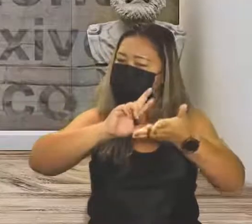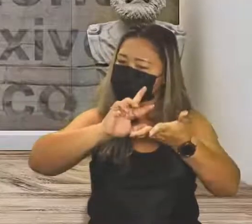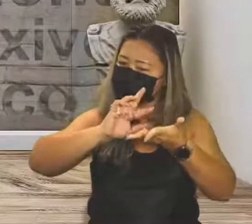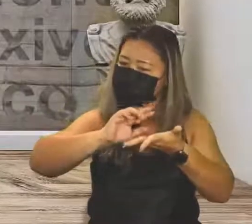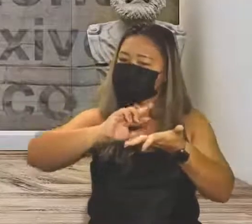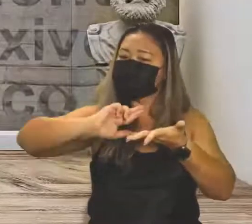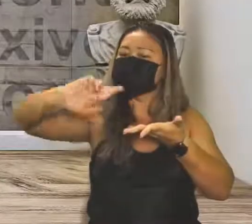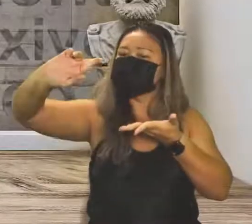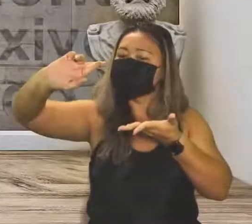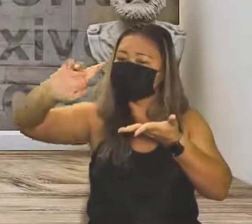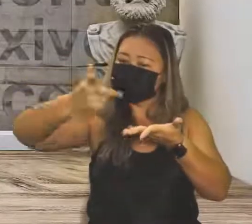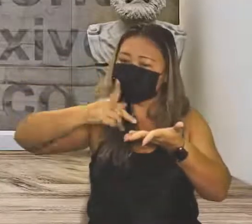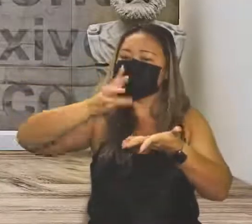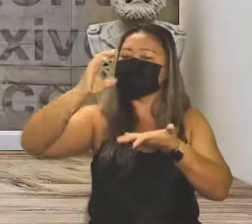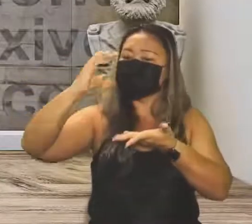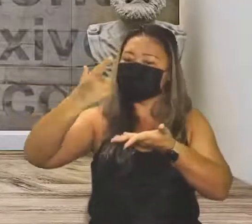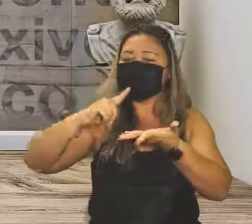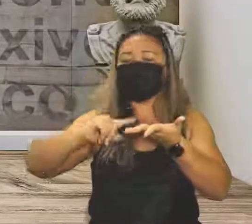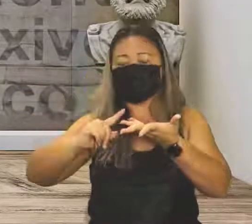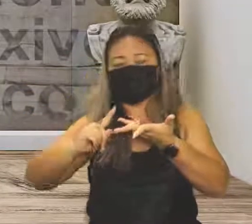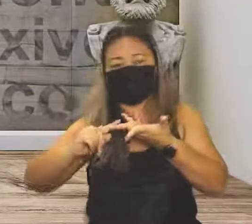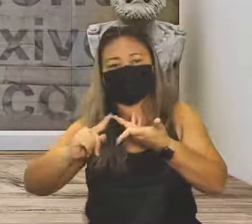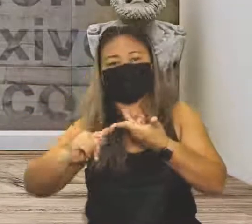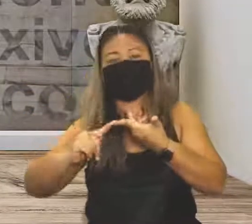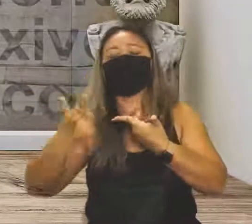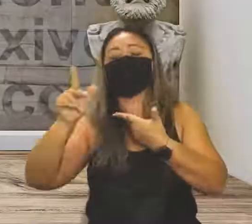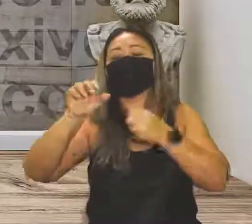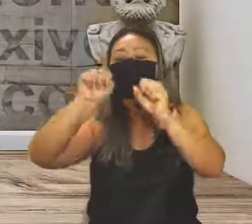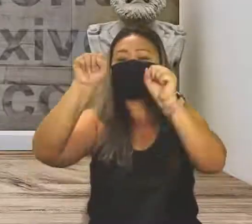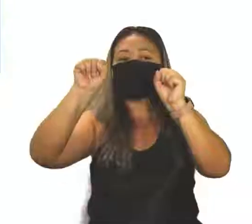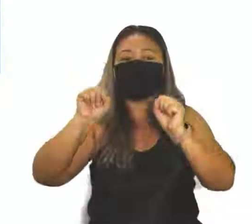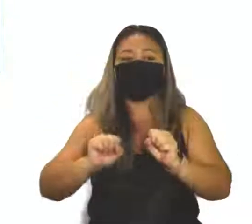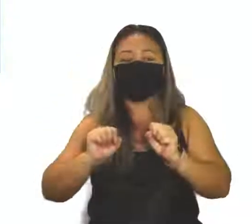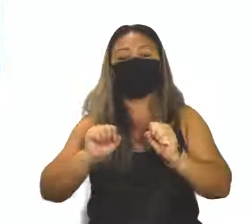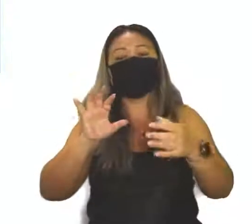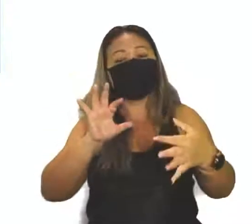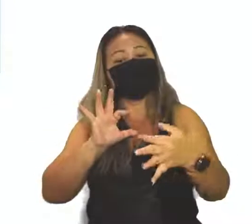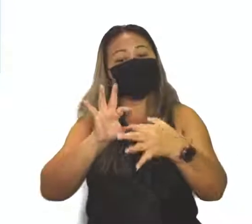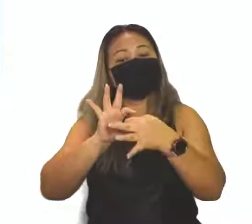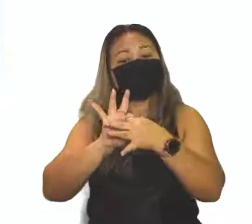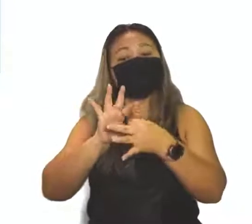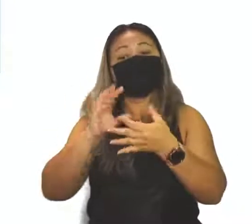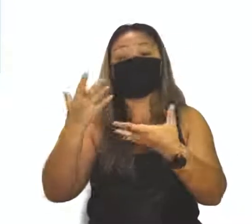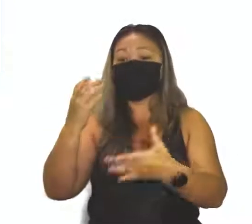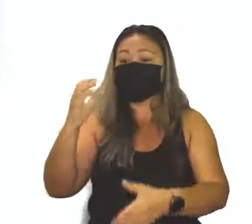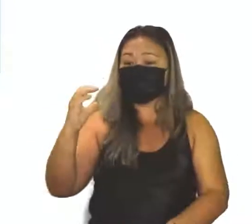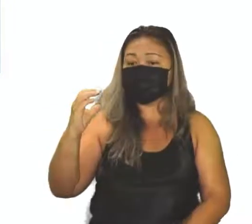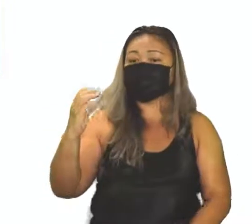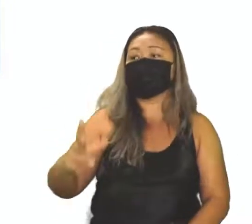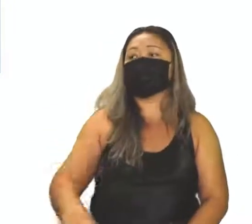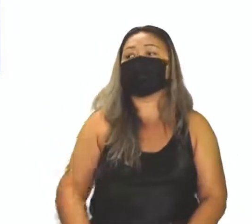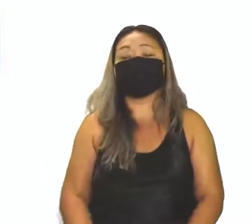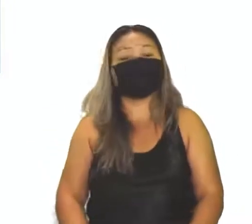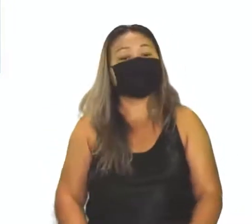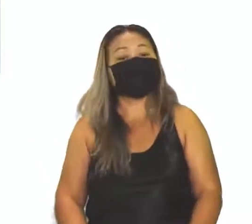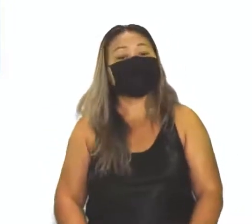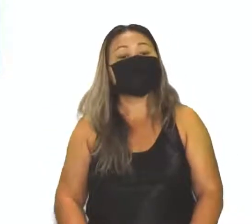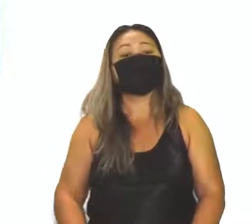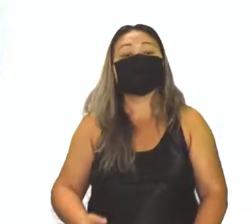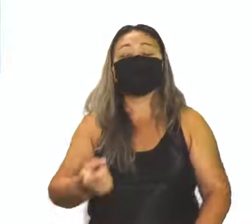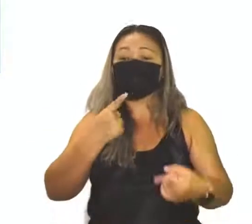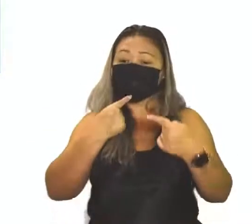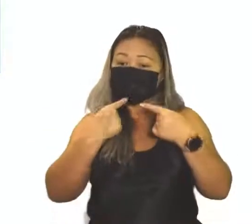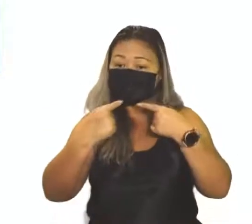teológico, religioso, científico, etc. Viu que esse sistemático, olha aqui, está ligado com a ciência. O crítico